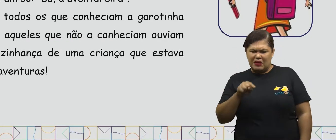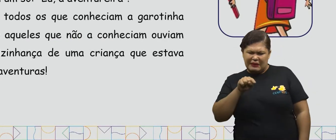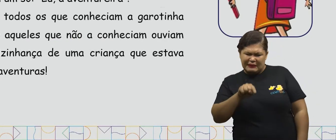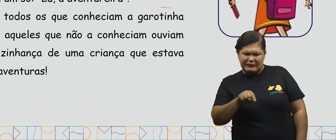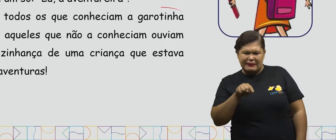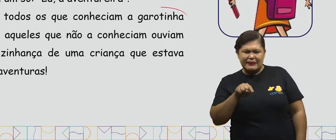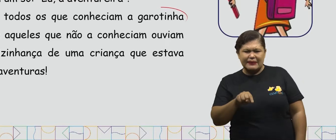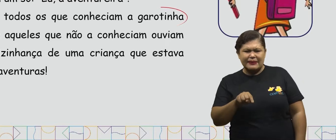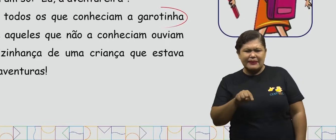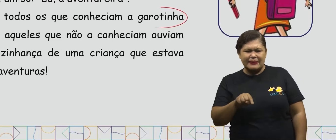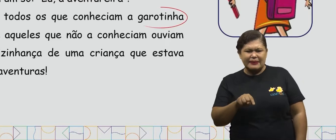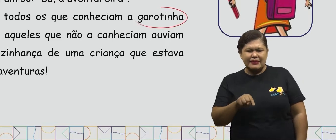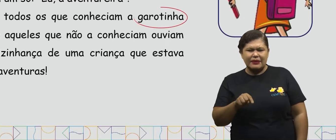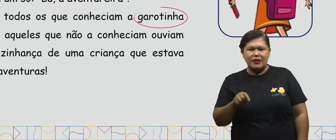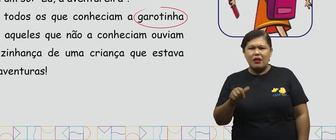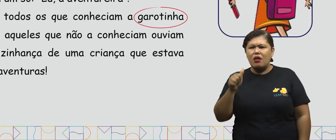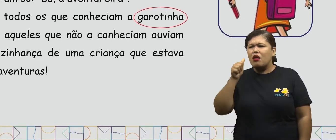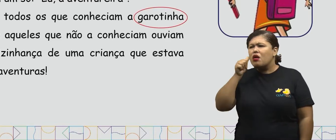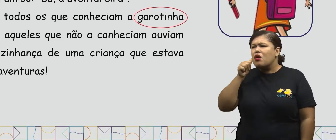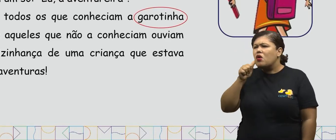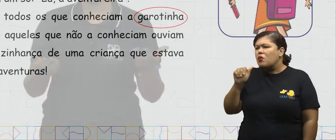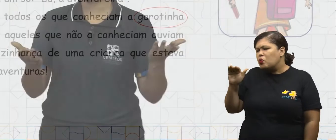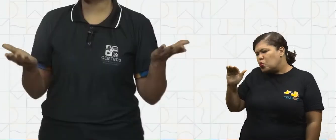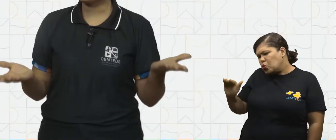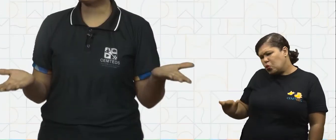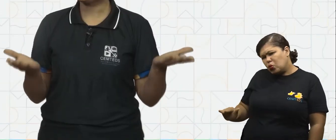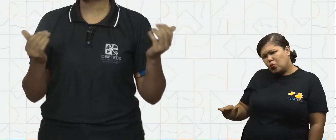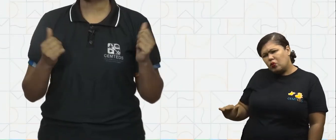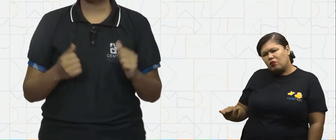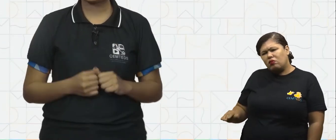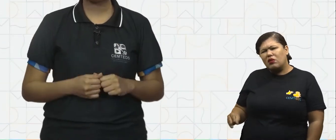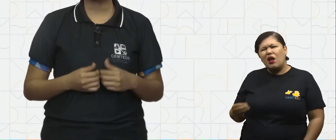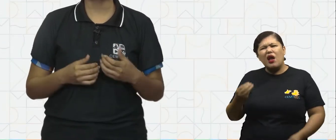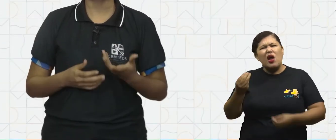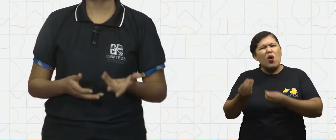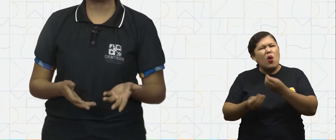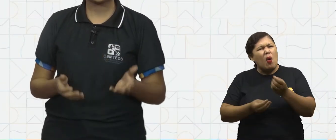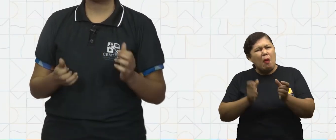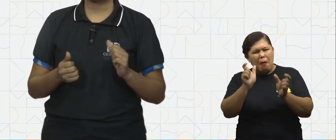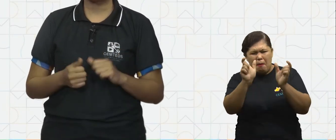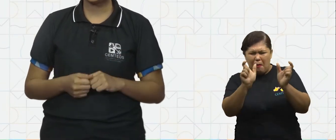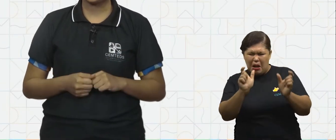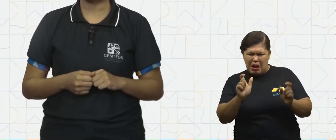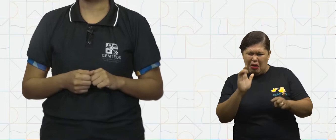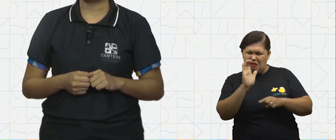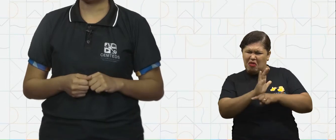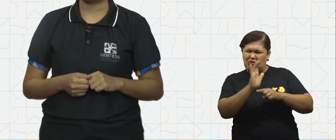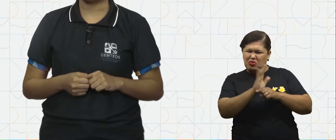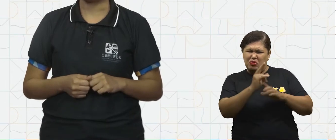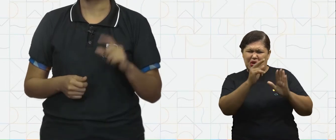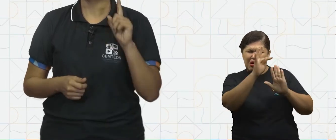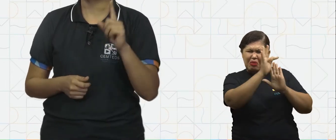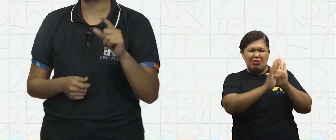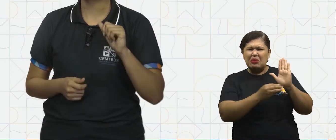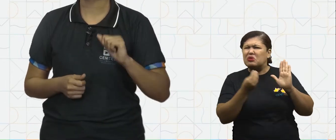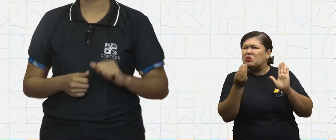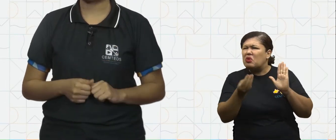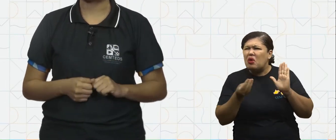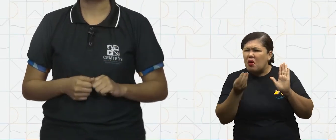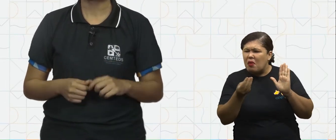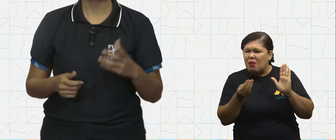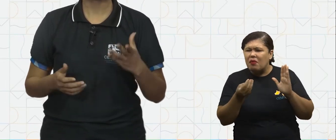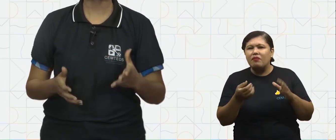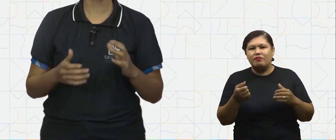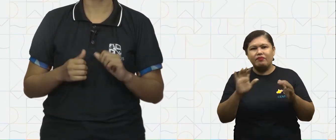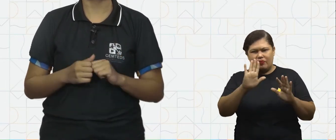esses e a garotinha. Como essas palavras ajudaram a história, professora? Vou lhe